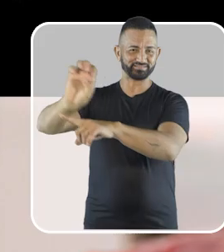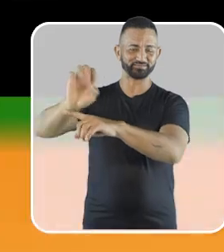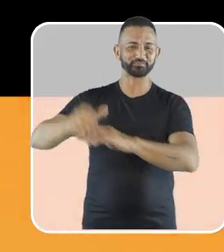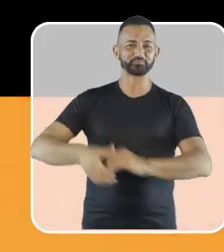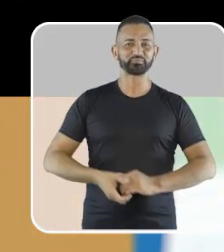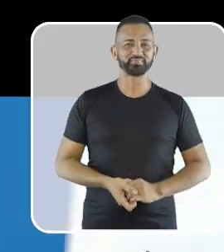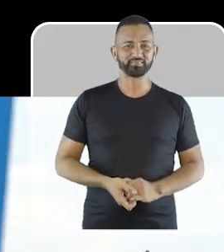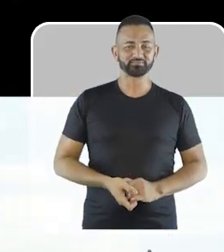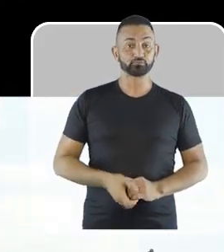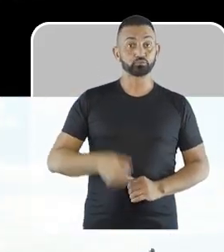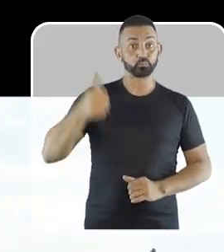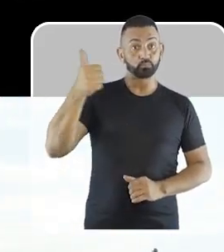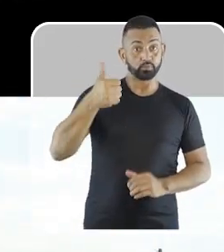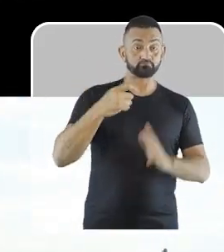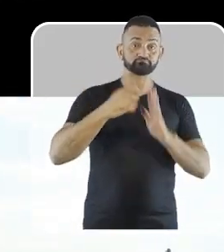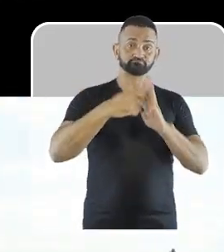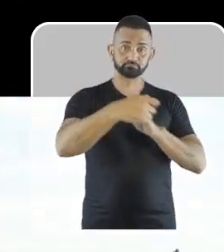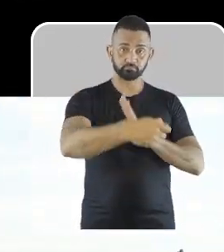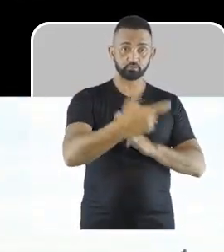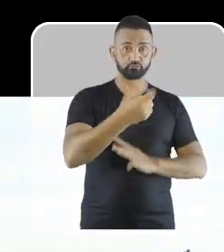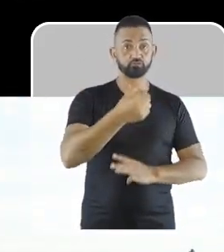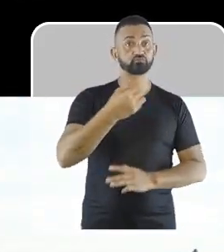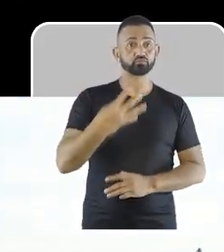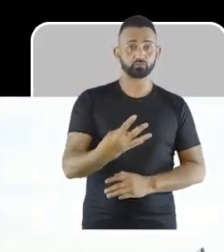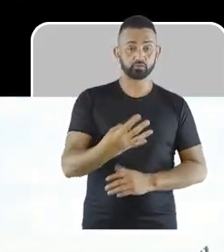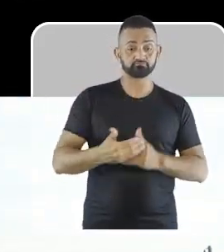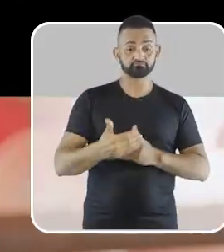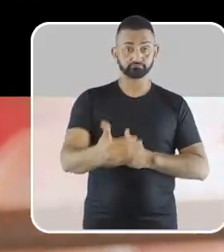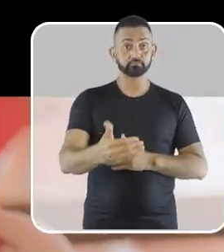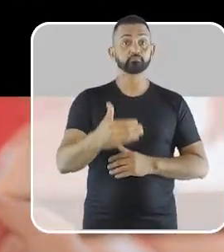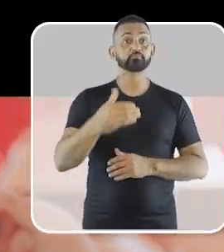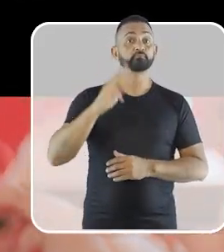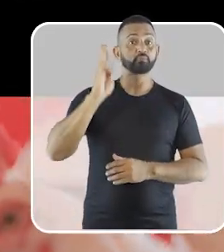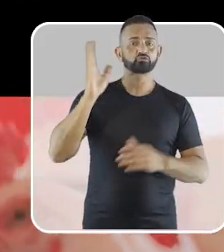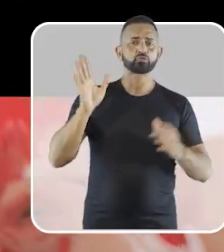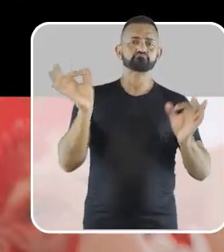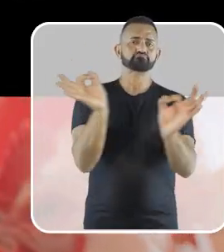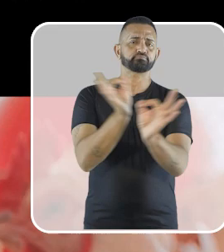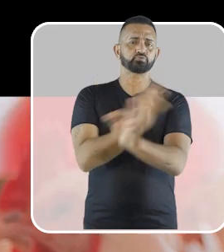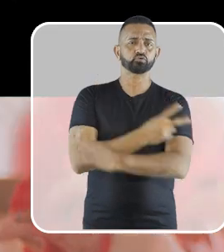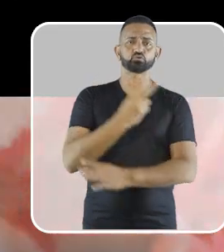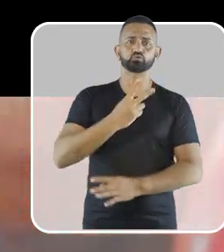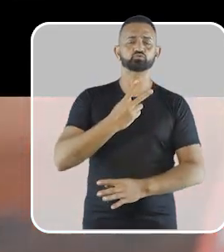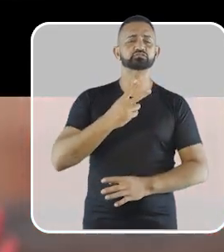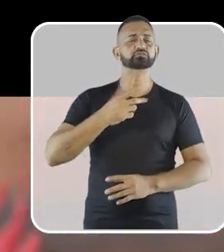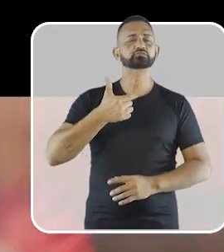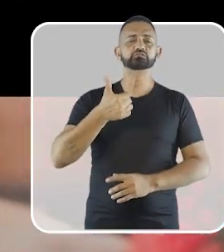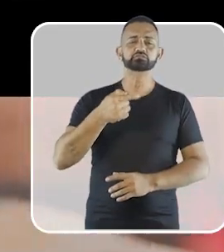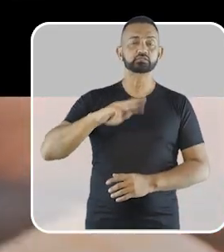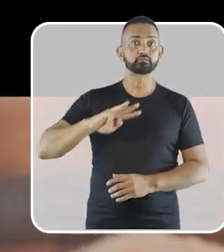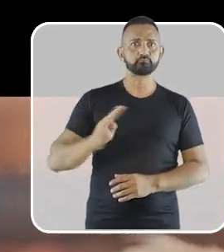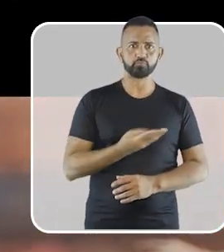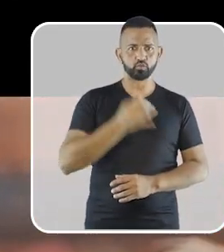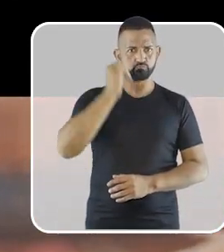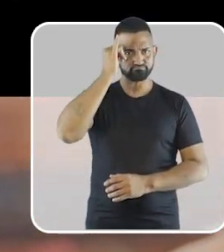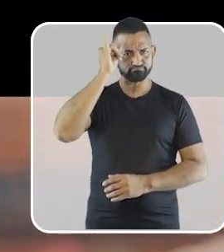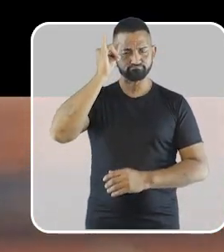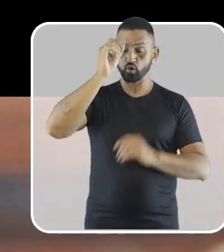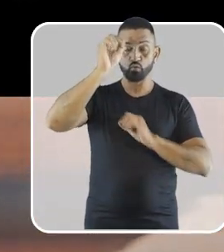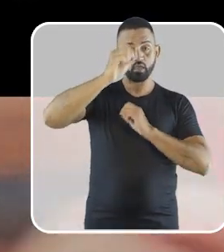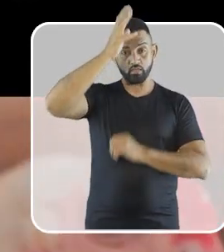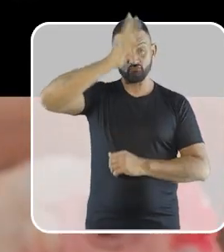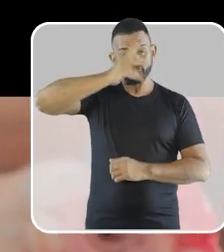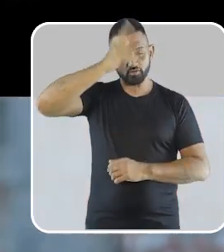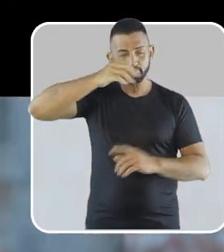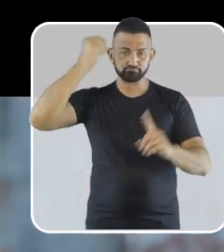exportação. No primeiro trimestre de 2024, o Maranhão já produziu mais de 217 mil cabeças de